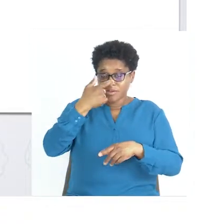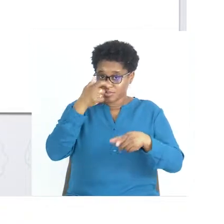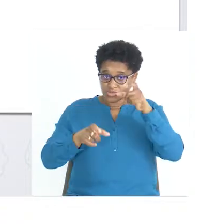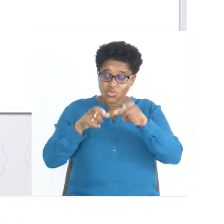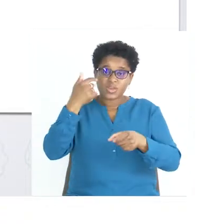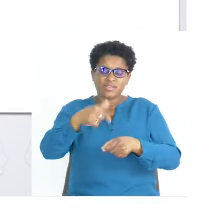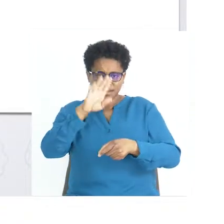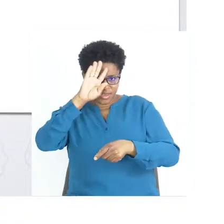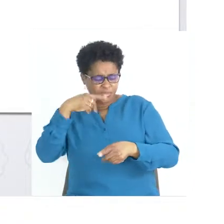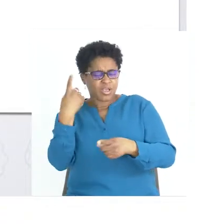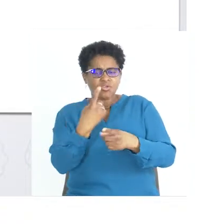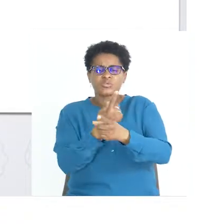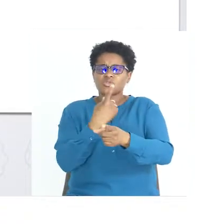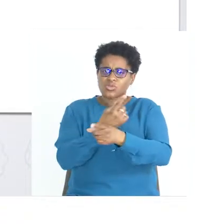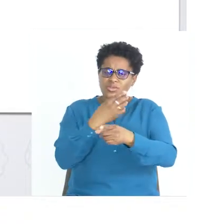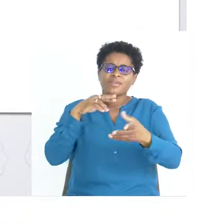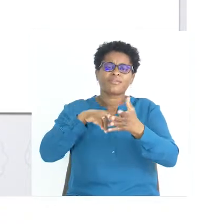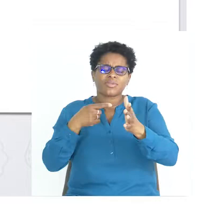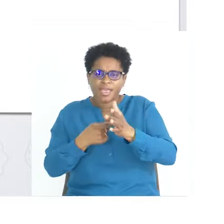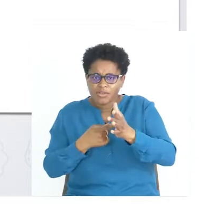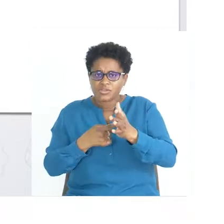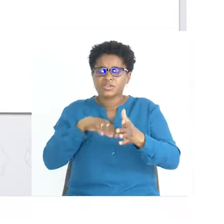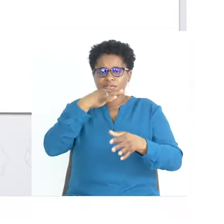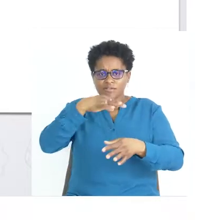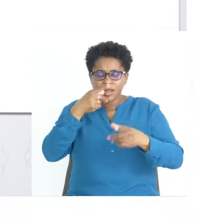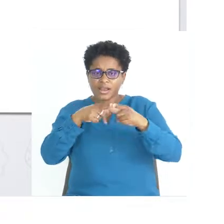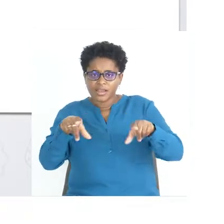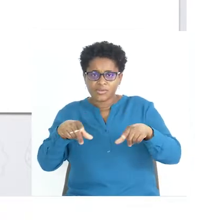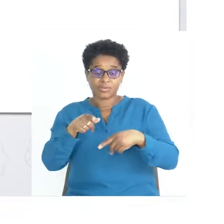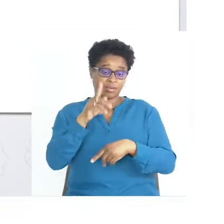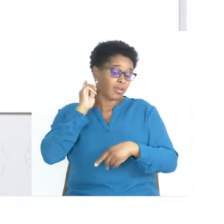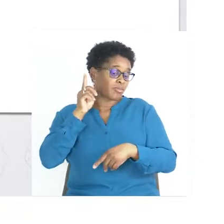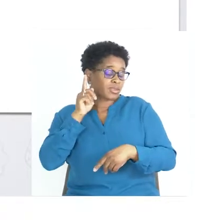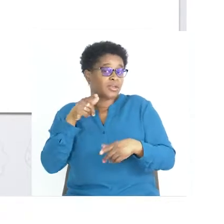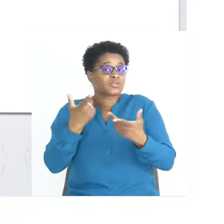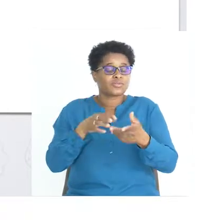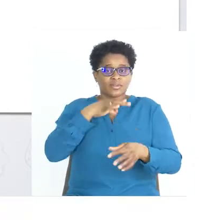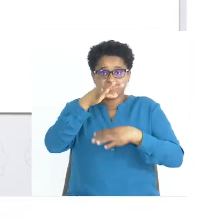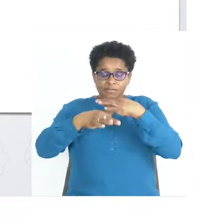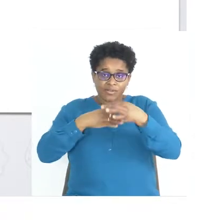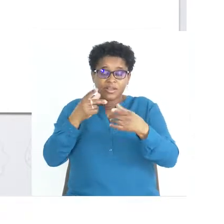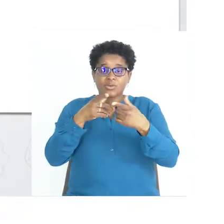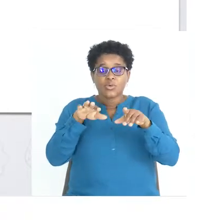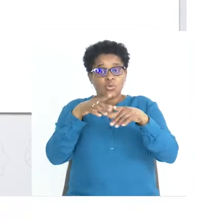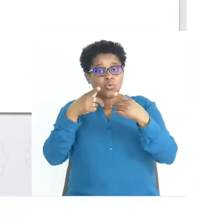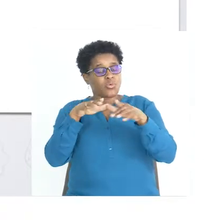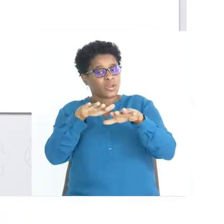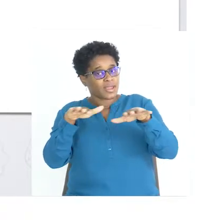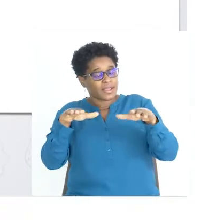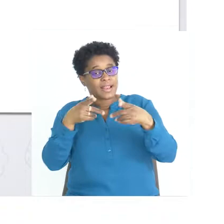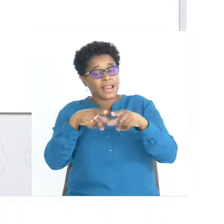que saber alguns elementos, algumas técnicas de usar a língua, então vais dar conta da importância de usar um nível em relação ao